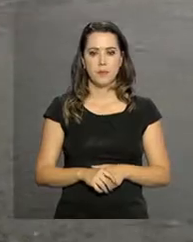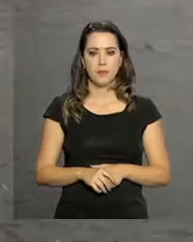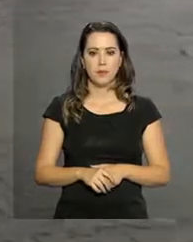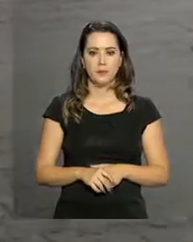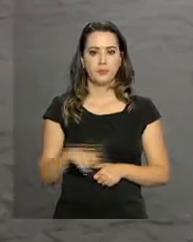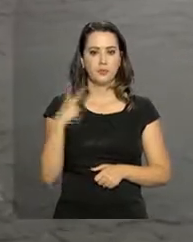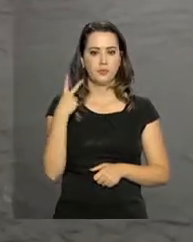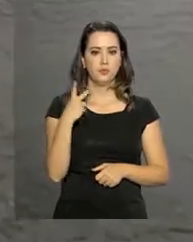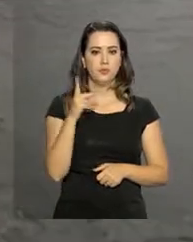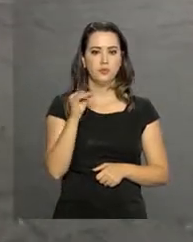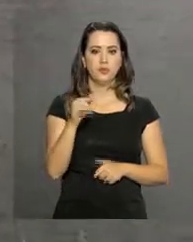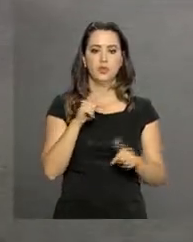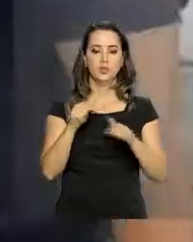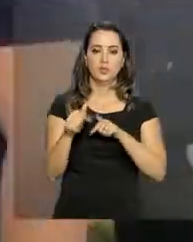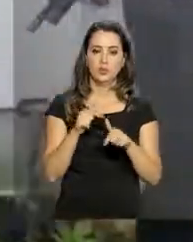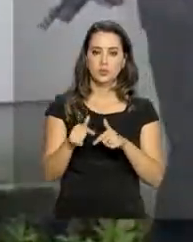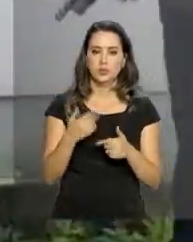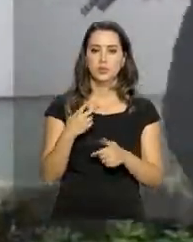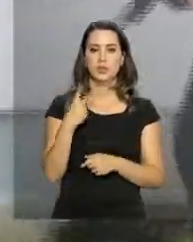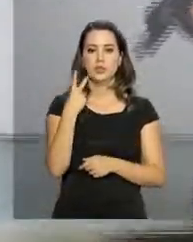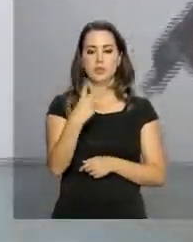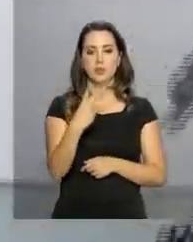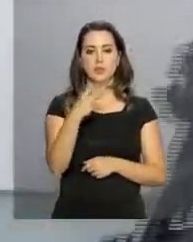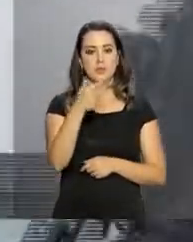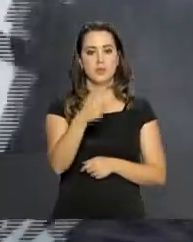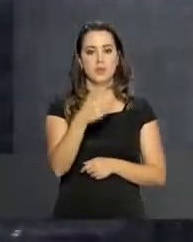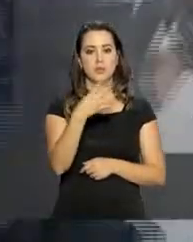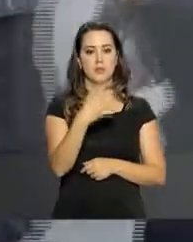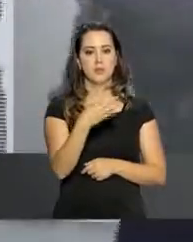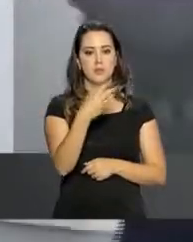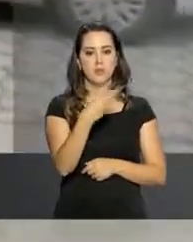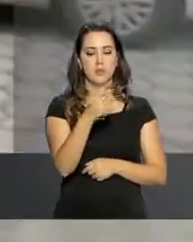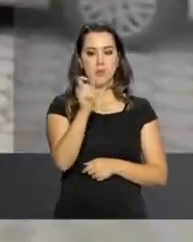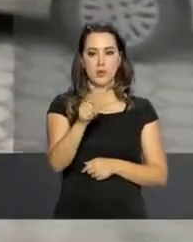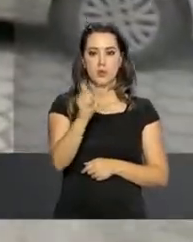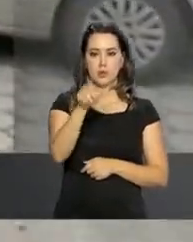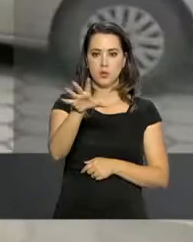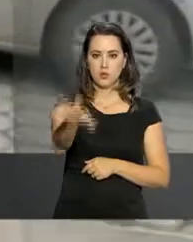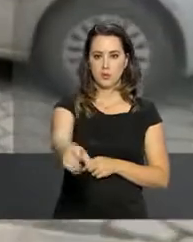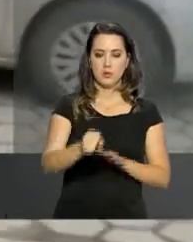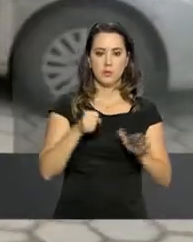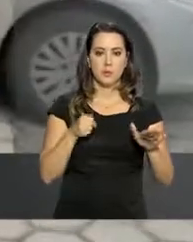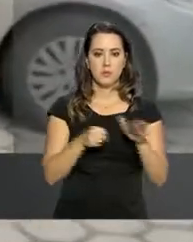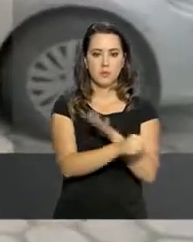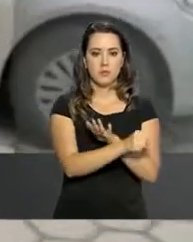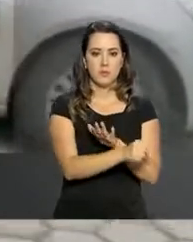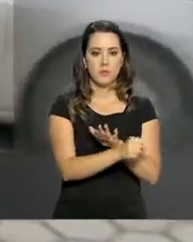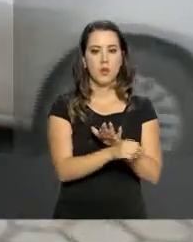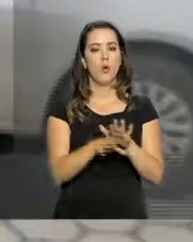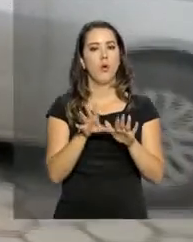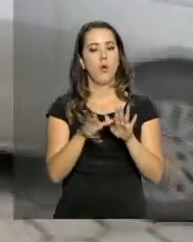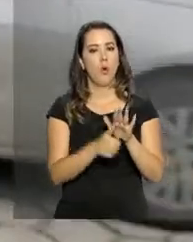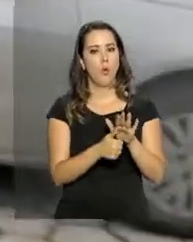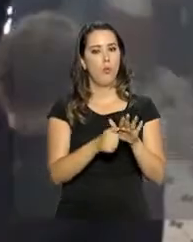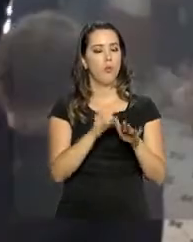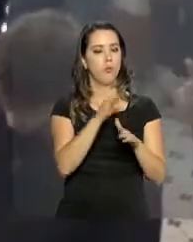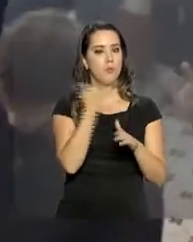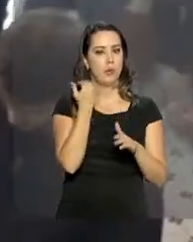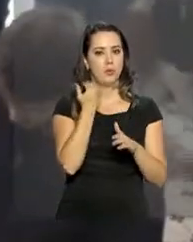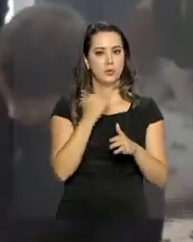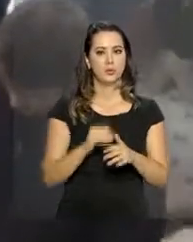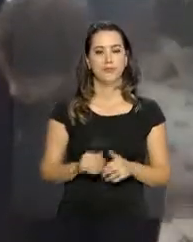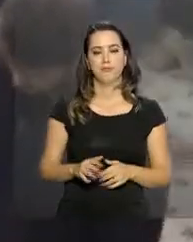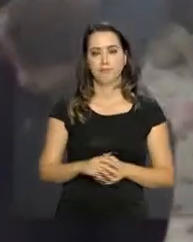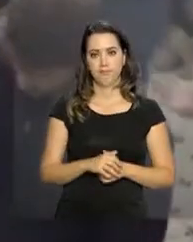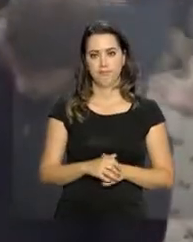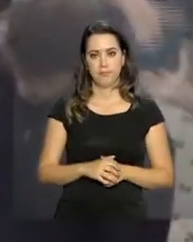em dois dias de operação midas e 2743 prisões contra crimes de roubo e latrocínio que é o roubo seguido de